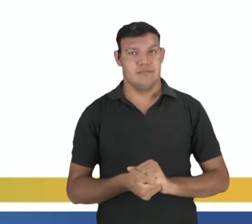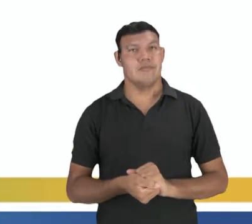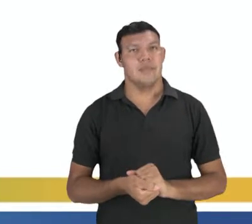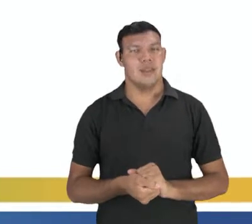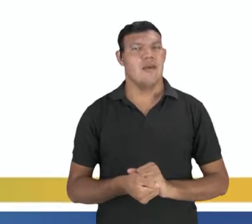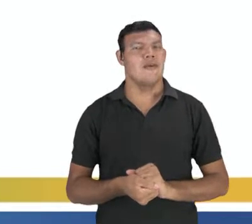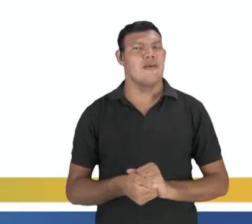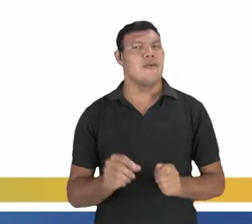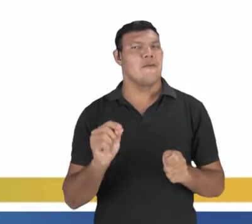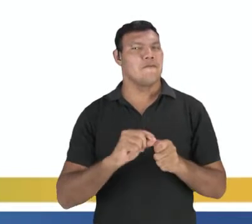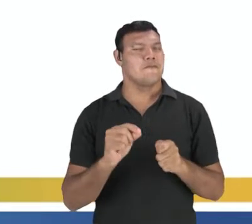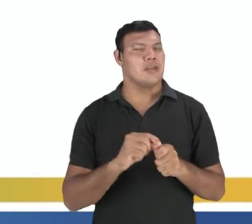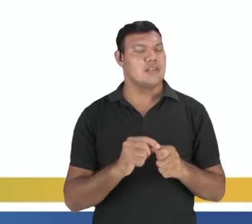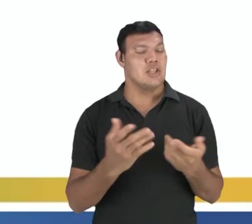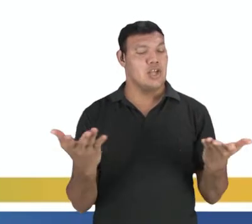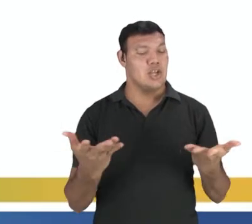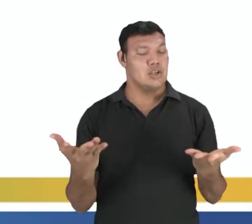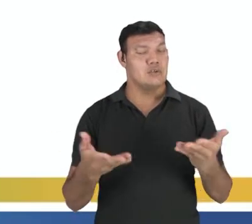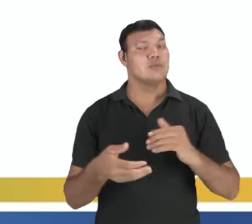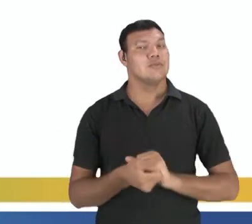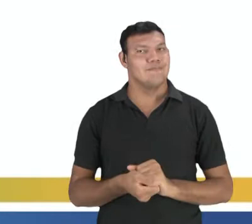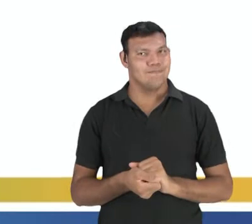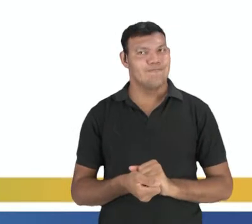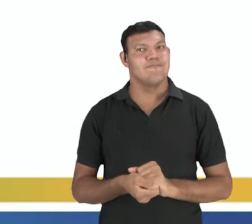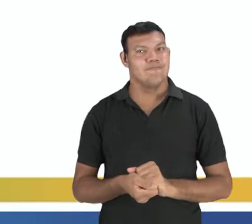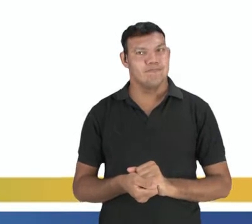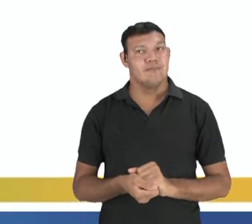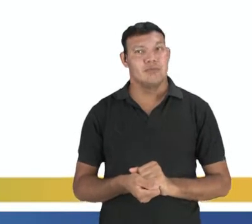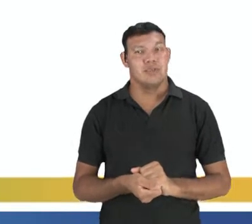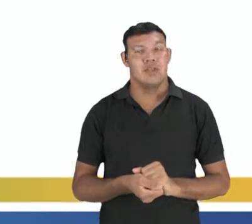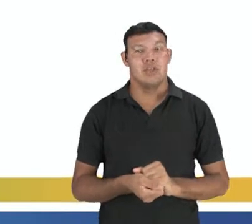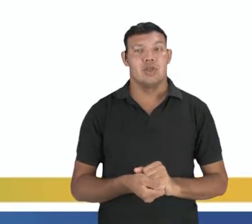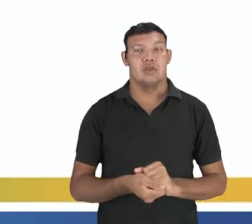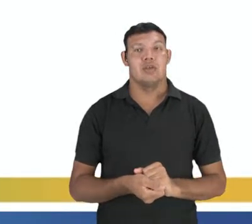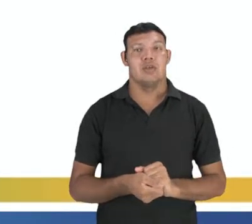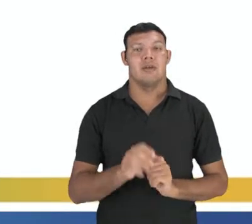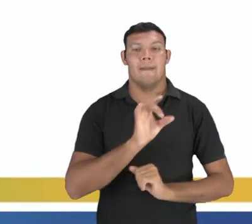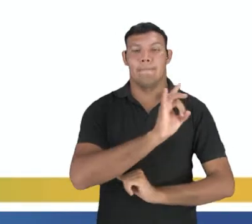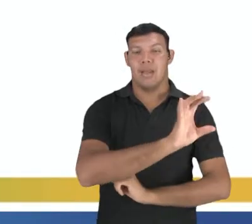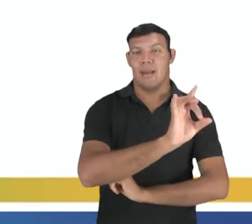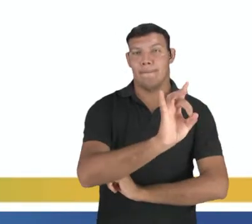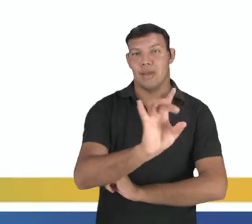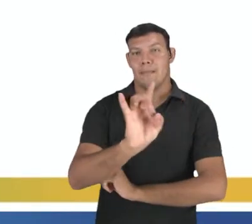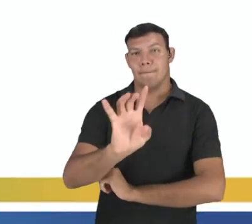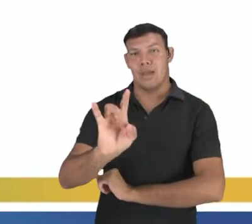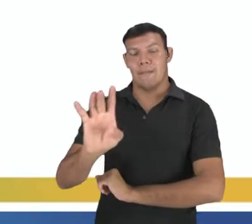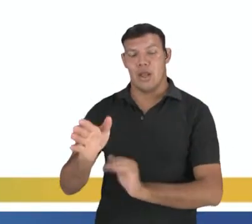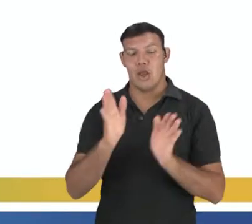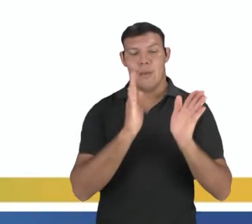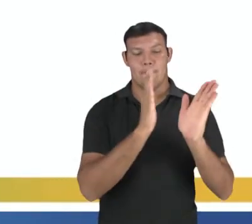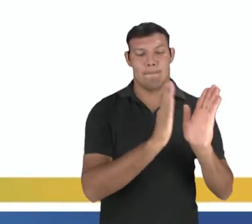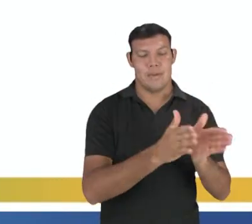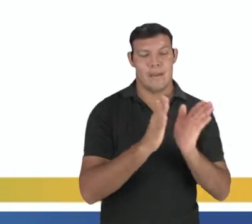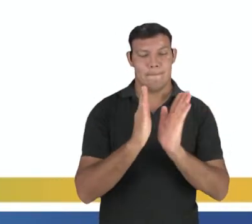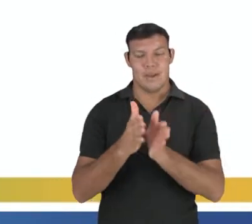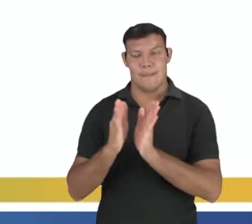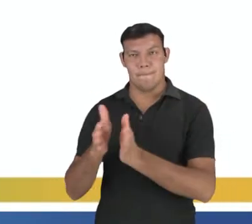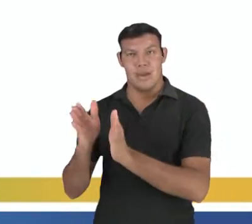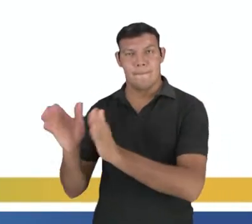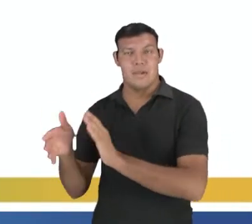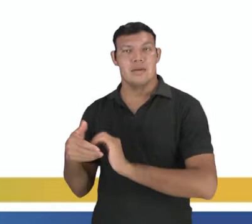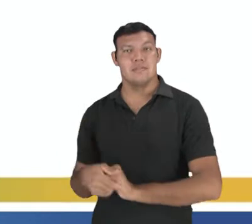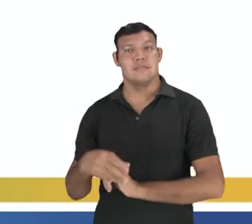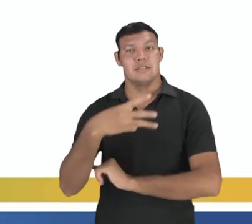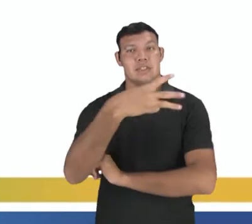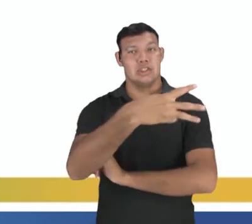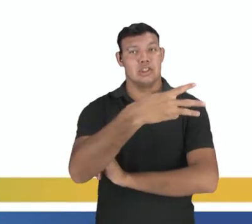realizar esse procedimento para todos os elementos que aparecem na sequência. 32